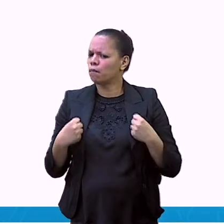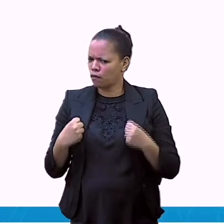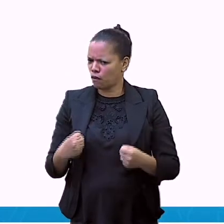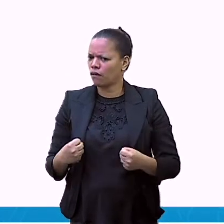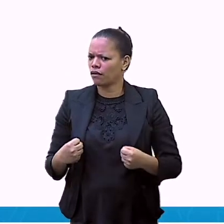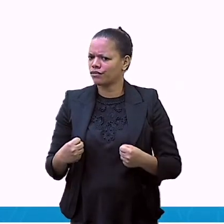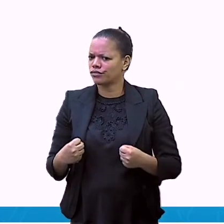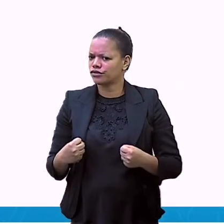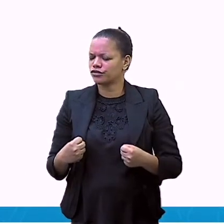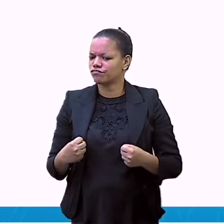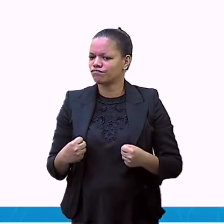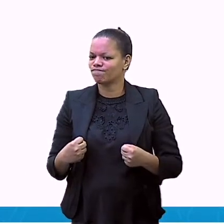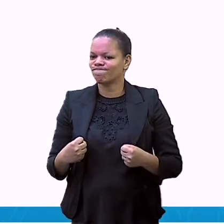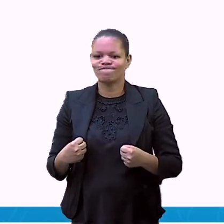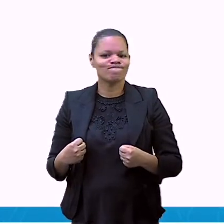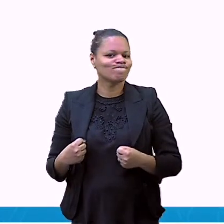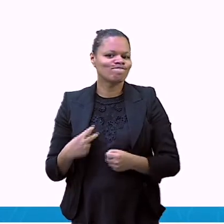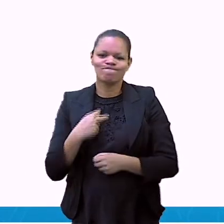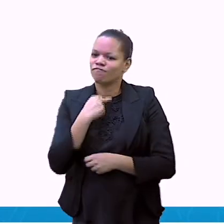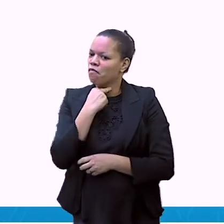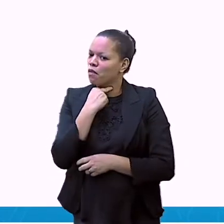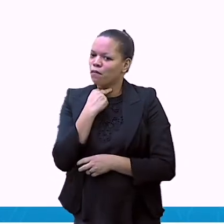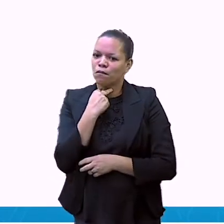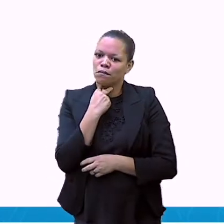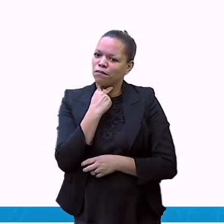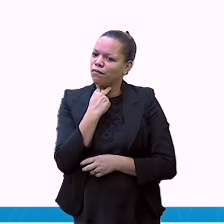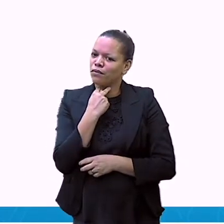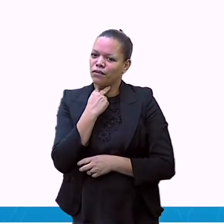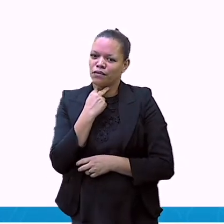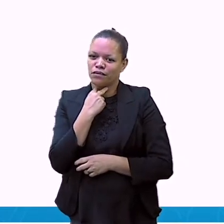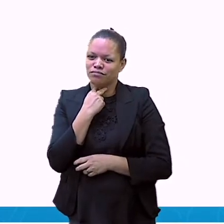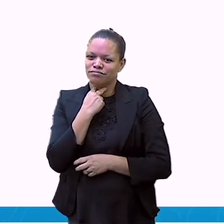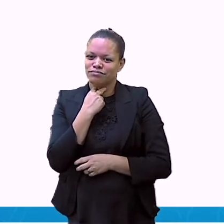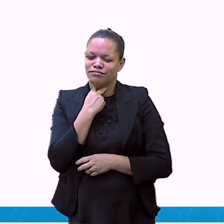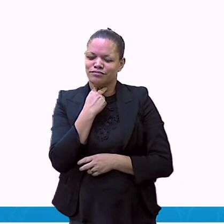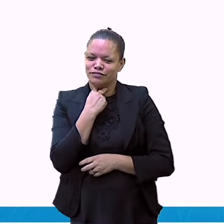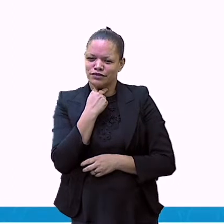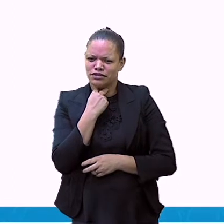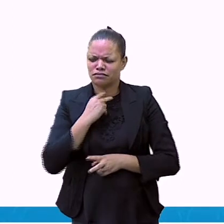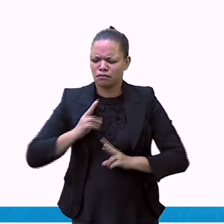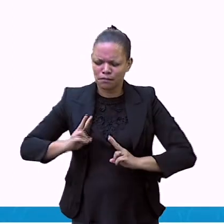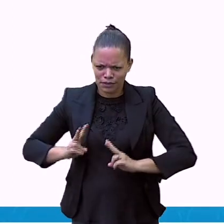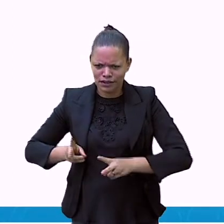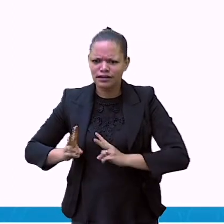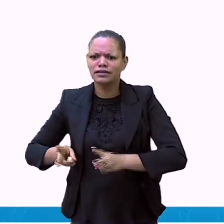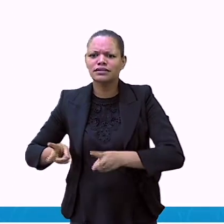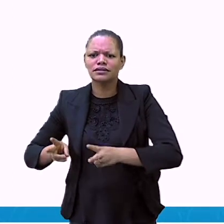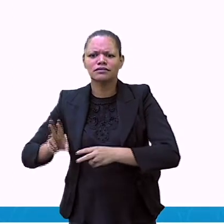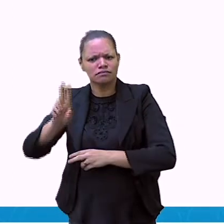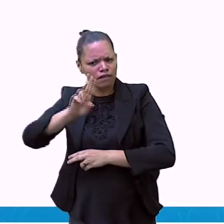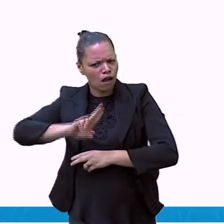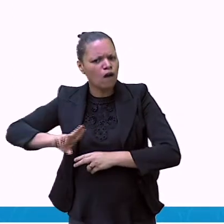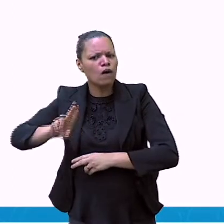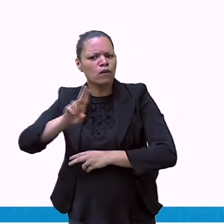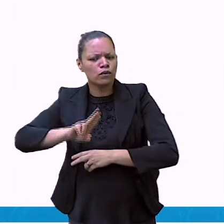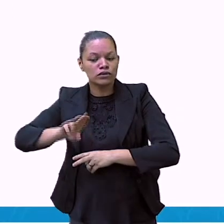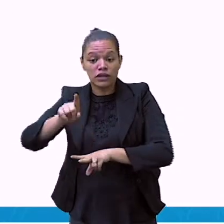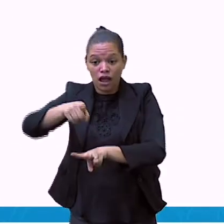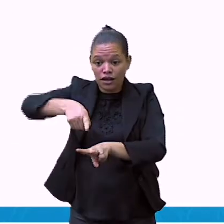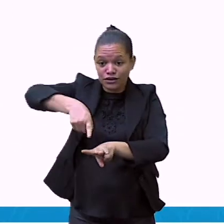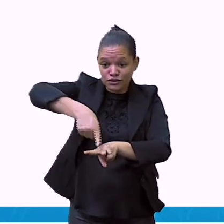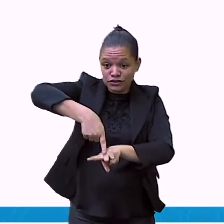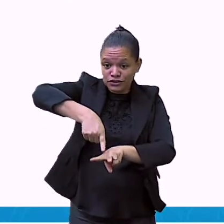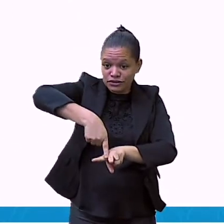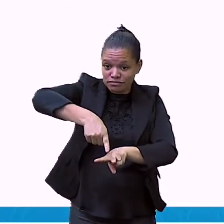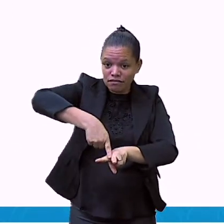não. É em qualquer lugar que você ficar constantemente descalço, você